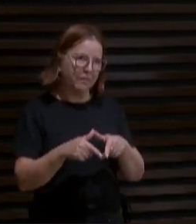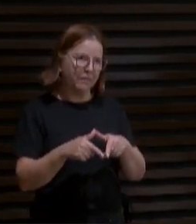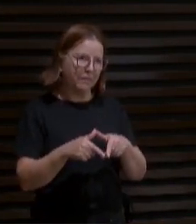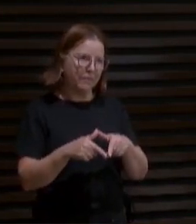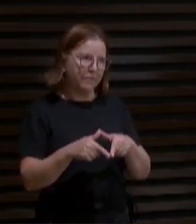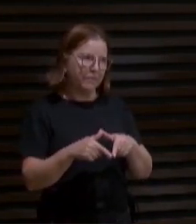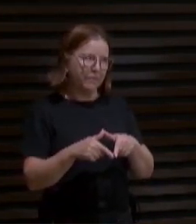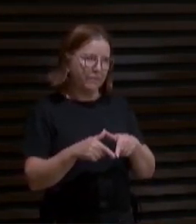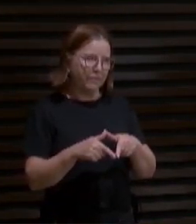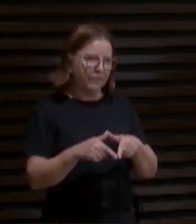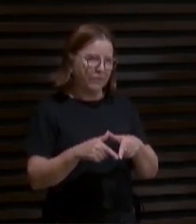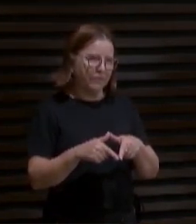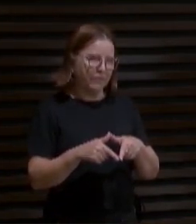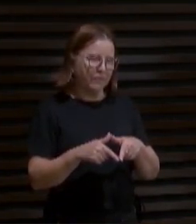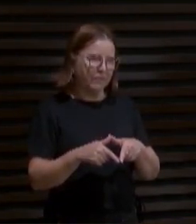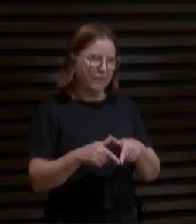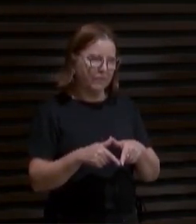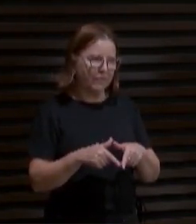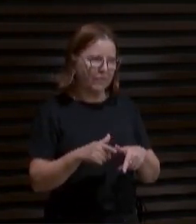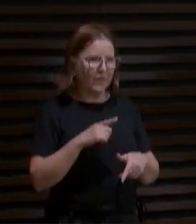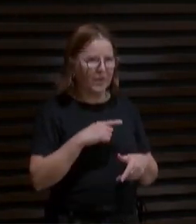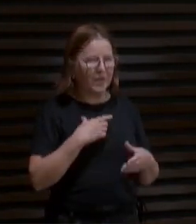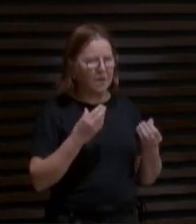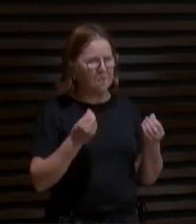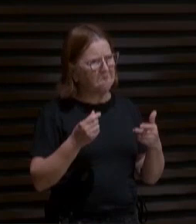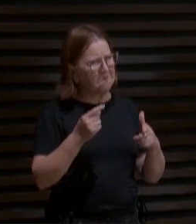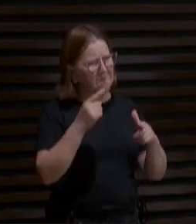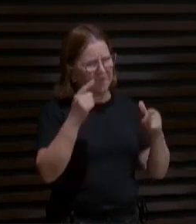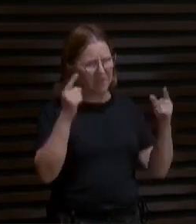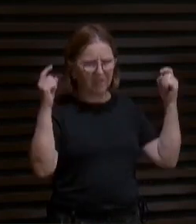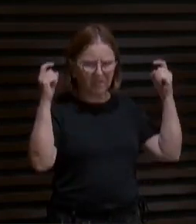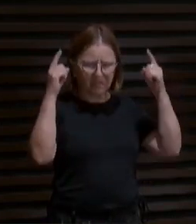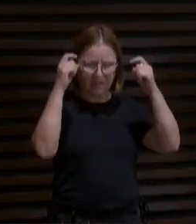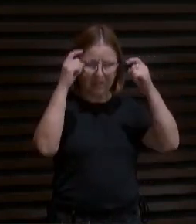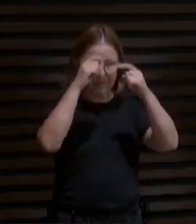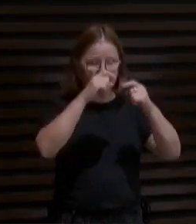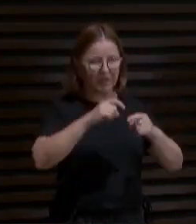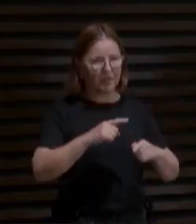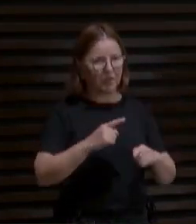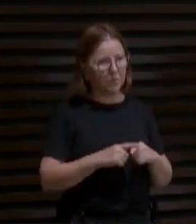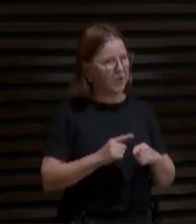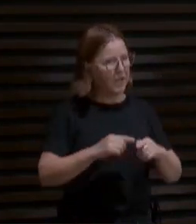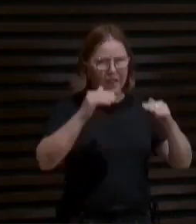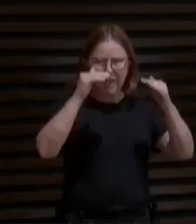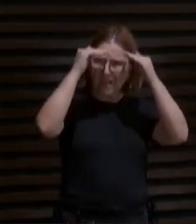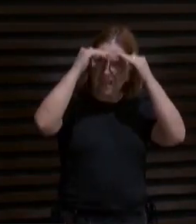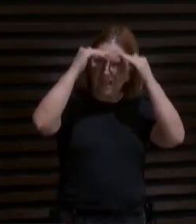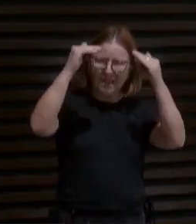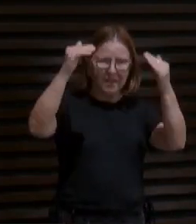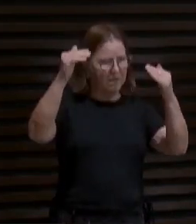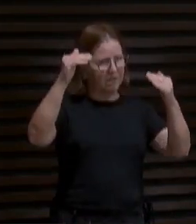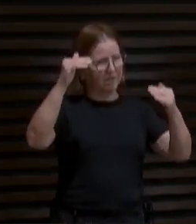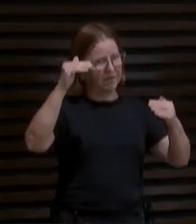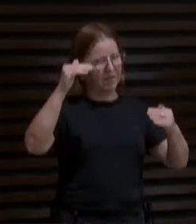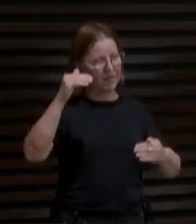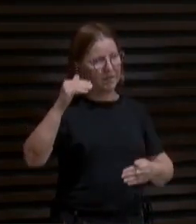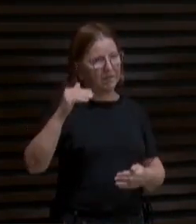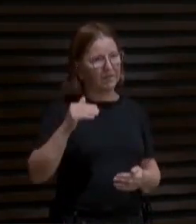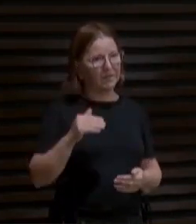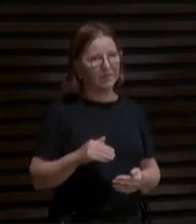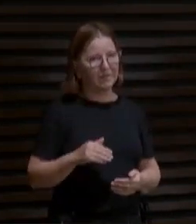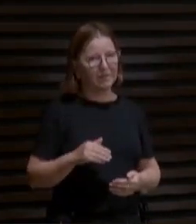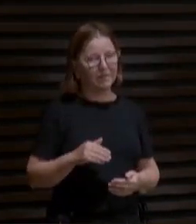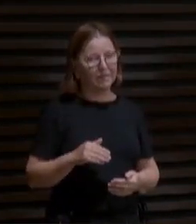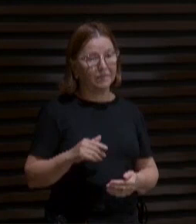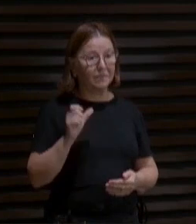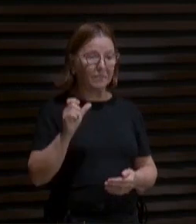passaria por várias dificuldades, porque eles não obedeceriam aquilo que Deus havia